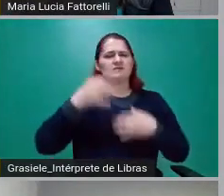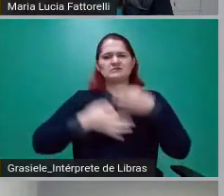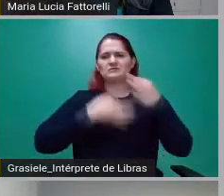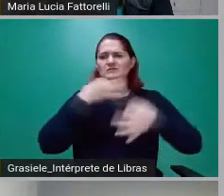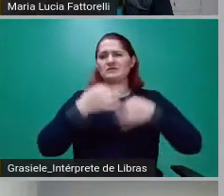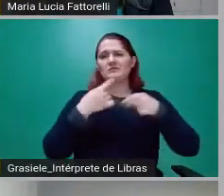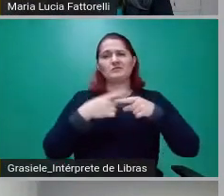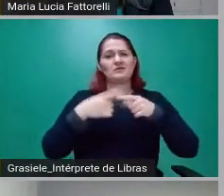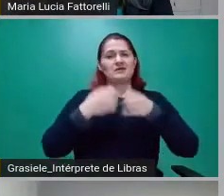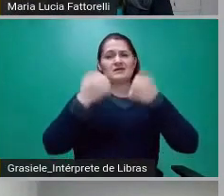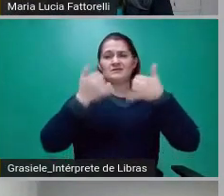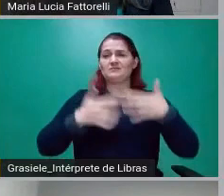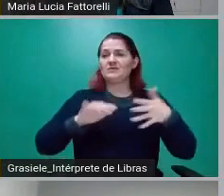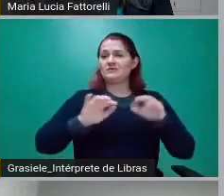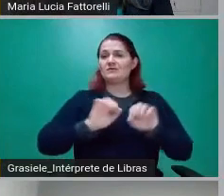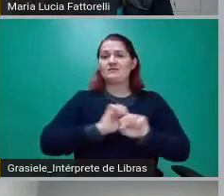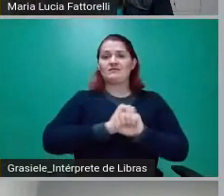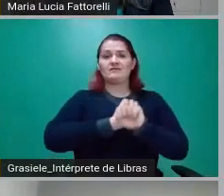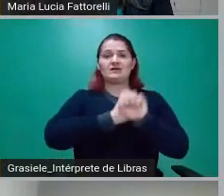isso.